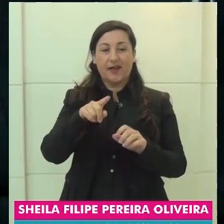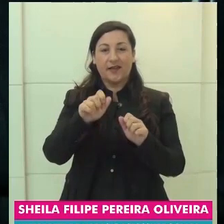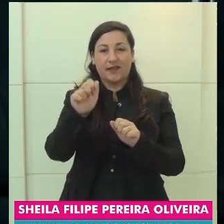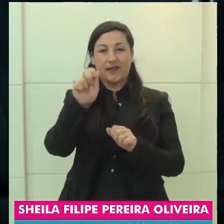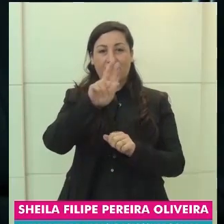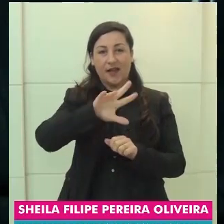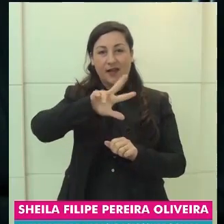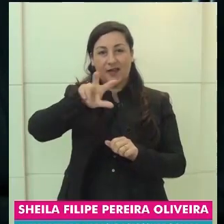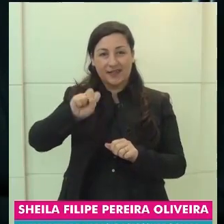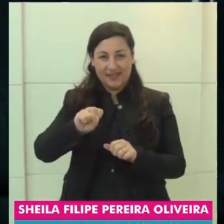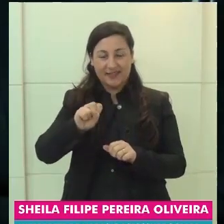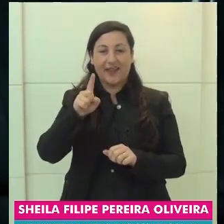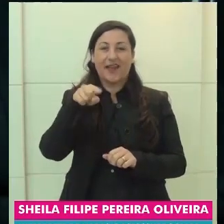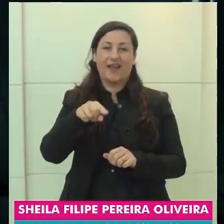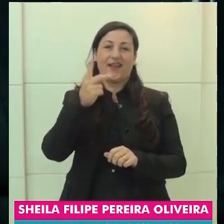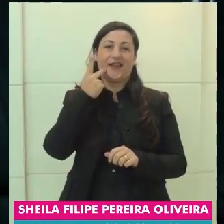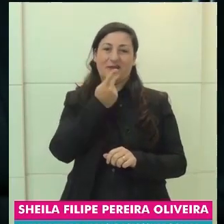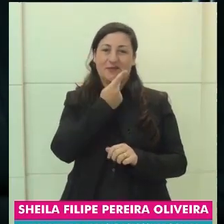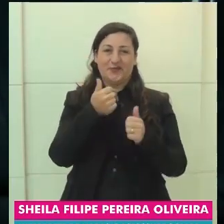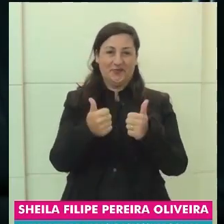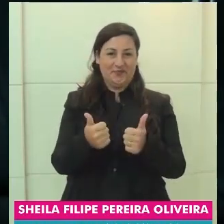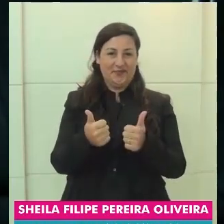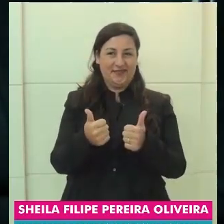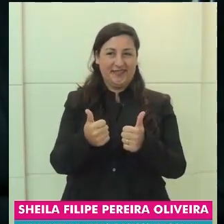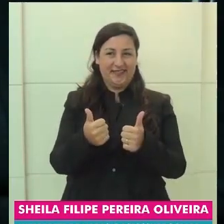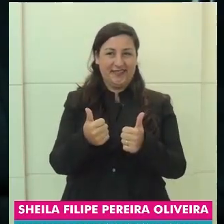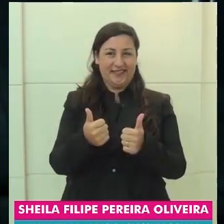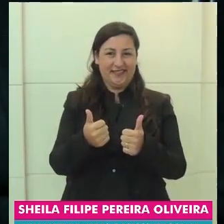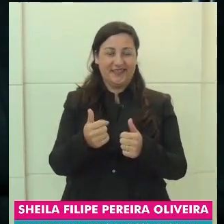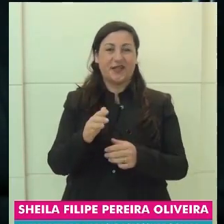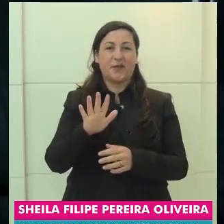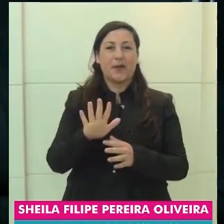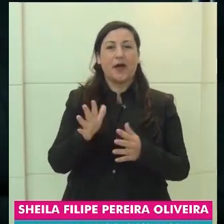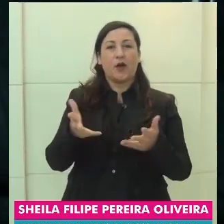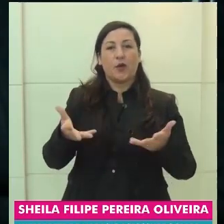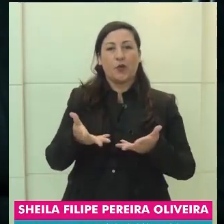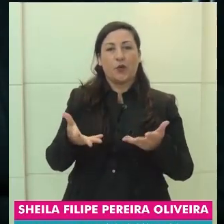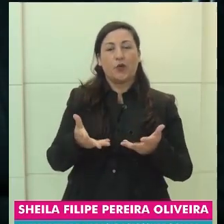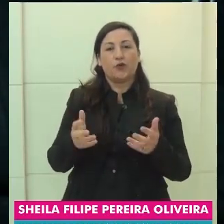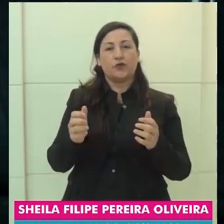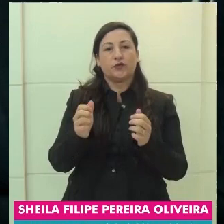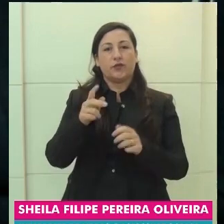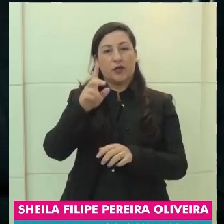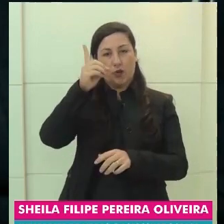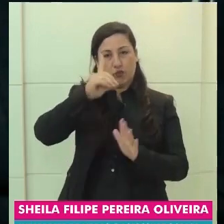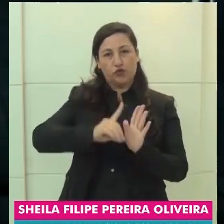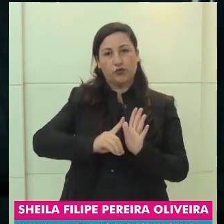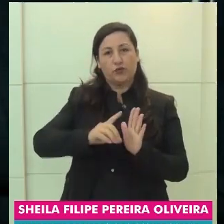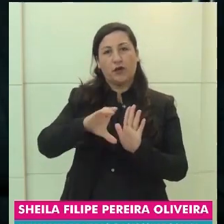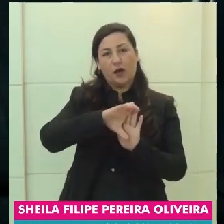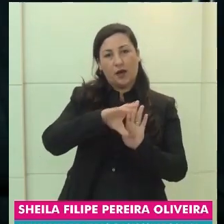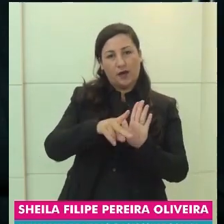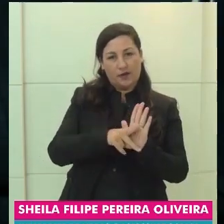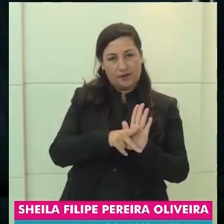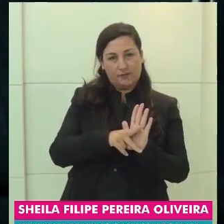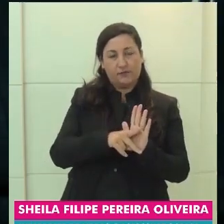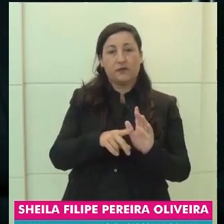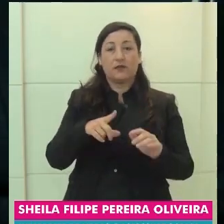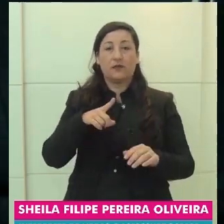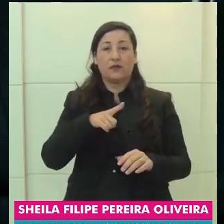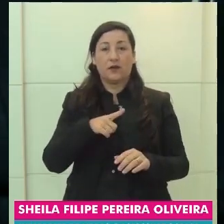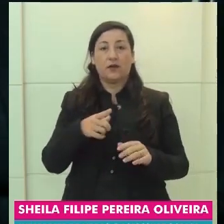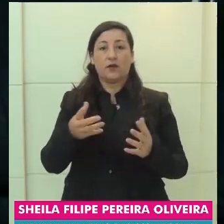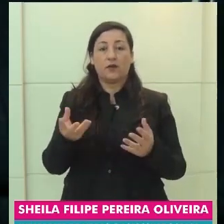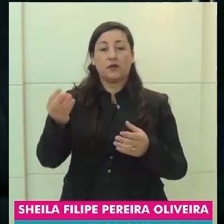sabe? Professor que hoje está em trabalho e não pôde comparecer aqui. Então, a gente tem agora, nós temos a associação e nós temos